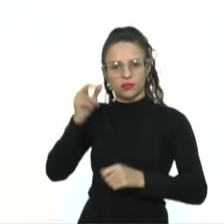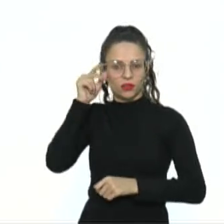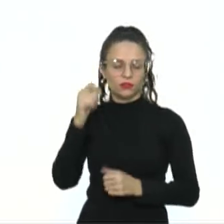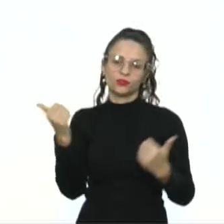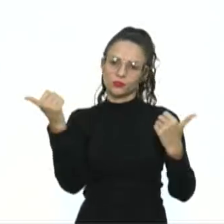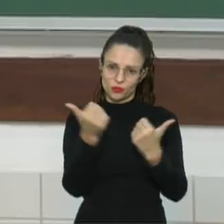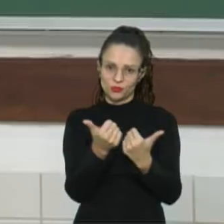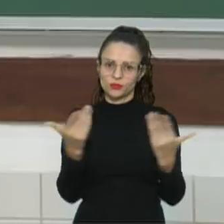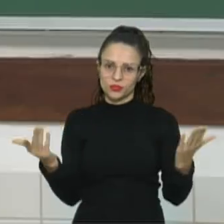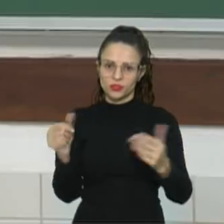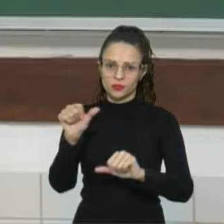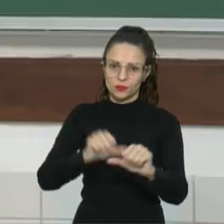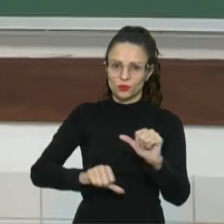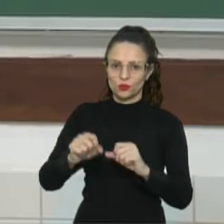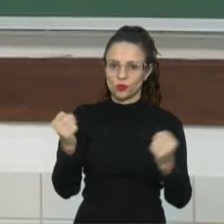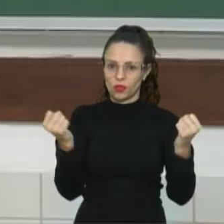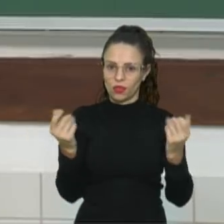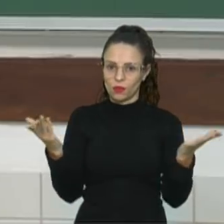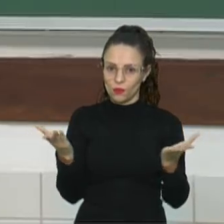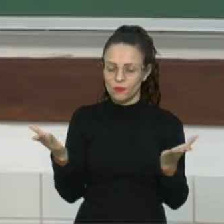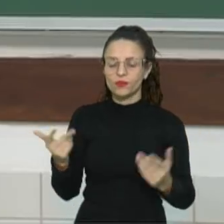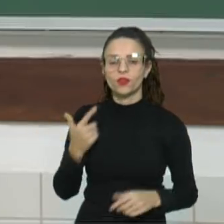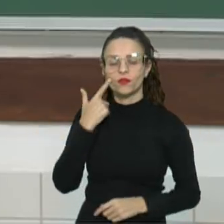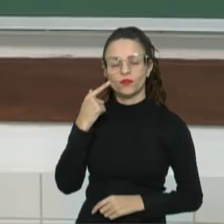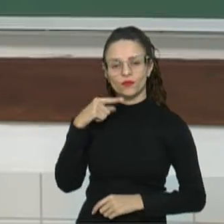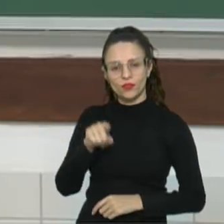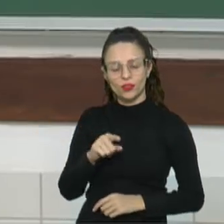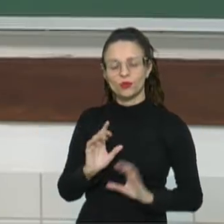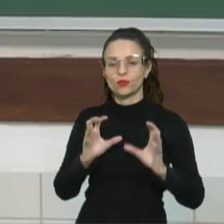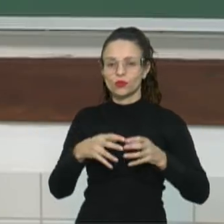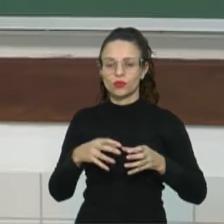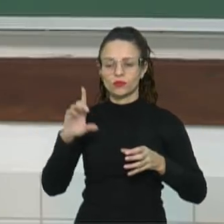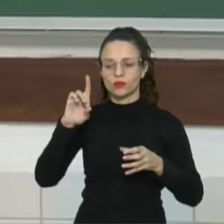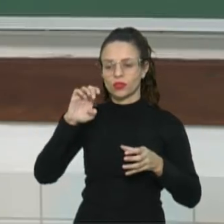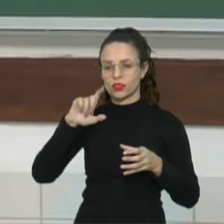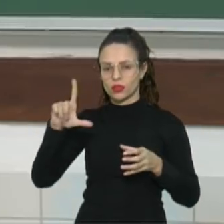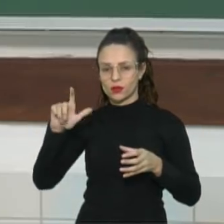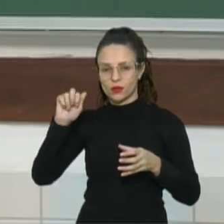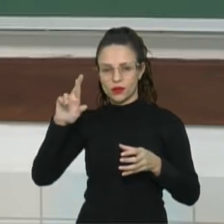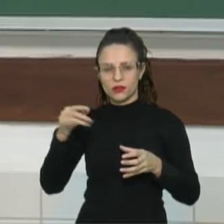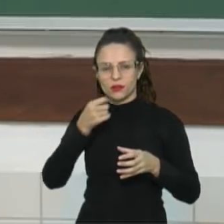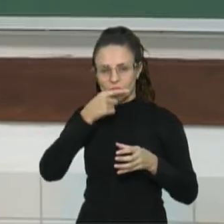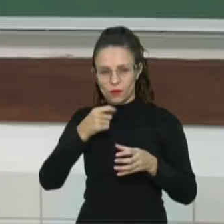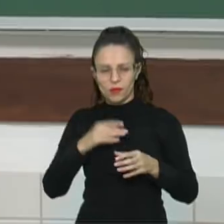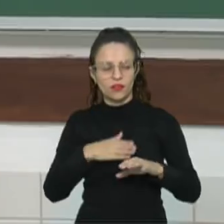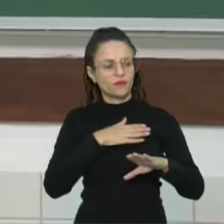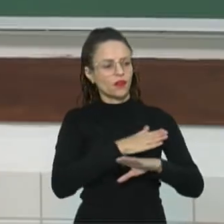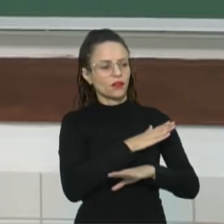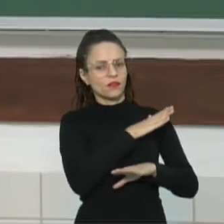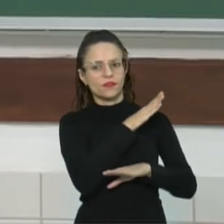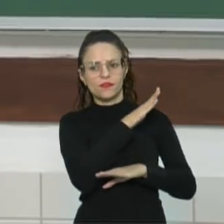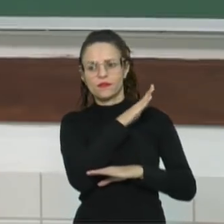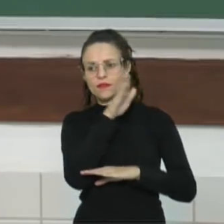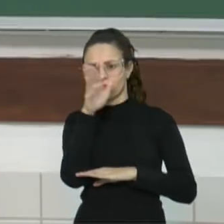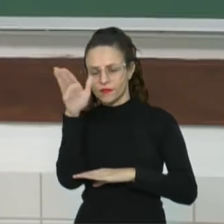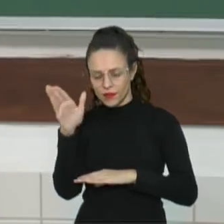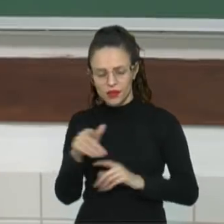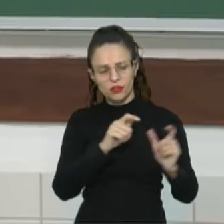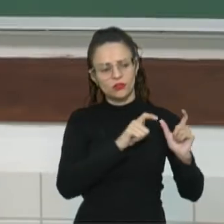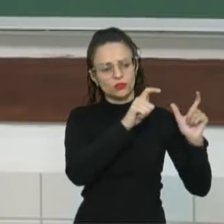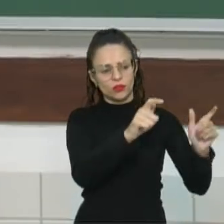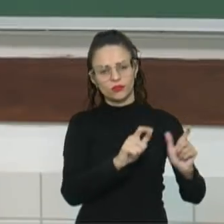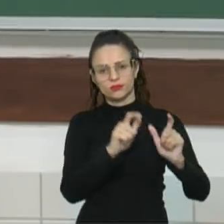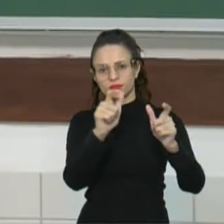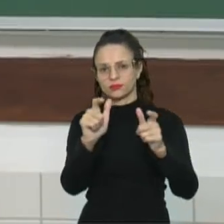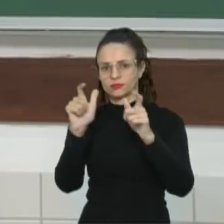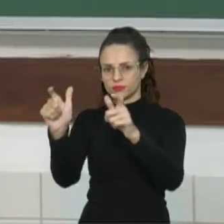substituídas. Então, a gente viu na Comédia dell'arte que eles iam de cidade em cidade se apresentando, né, de forma mambembe, né, ou seja,